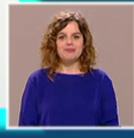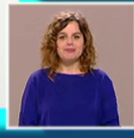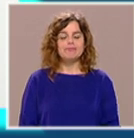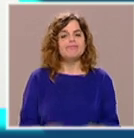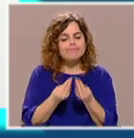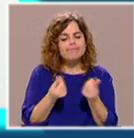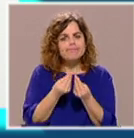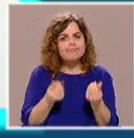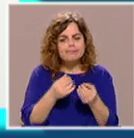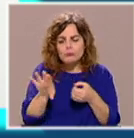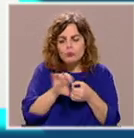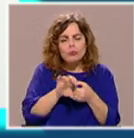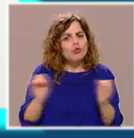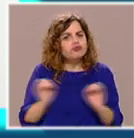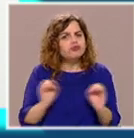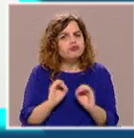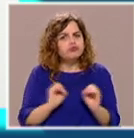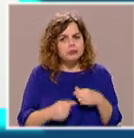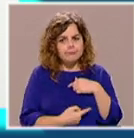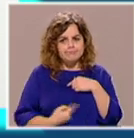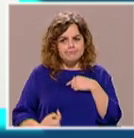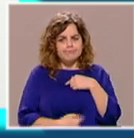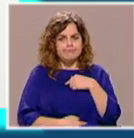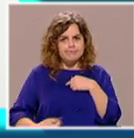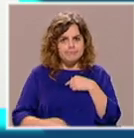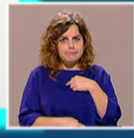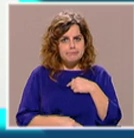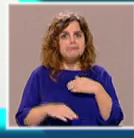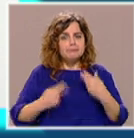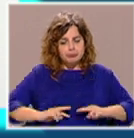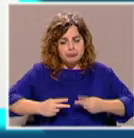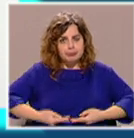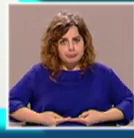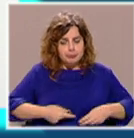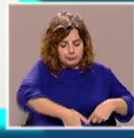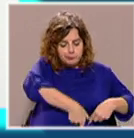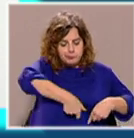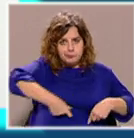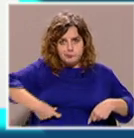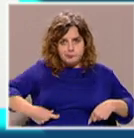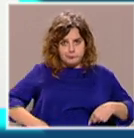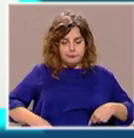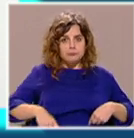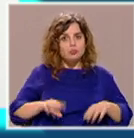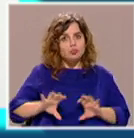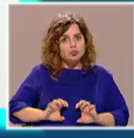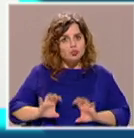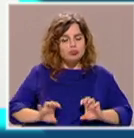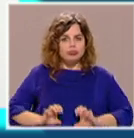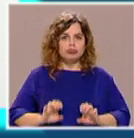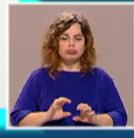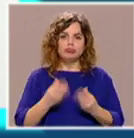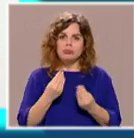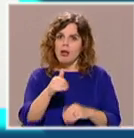As substâncias que não foram absorvidas no intestino delgado passam para o intestino grosso, onde ocorre a absorção de uma grande parte